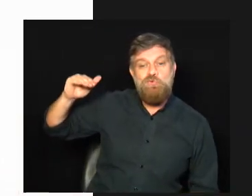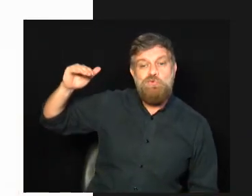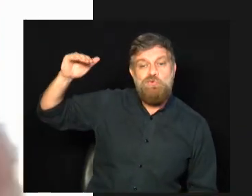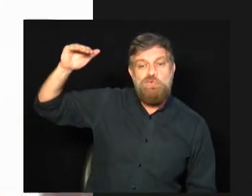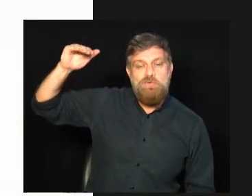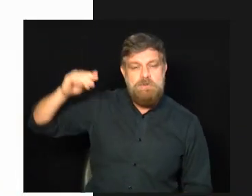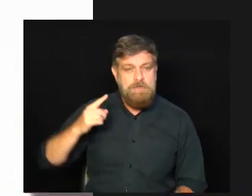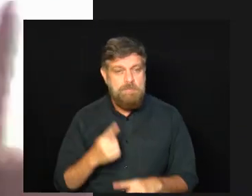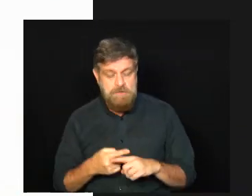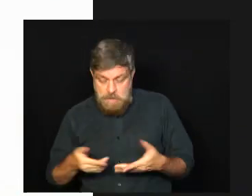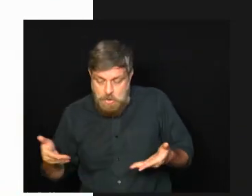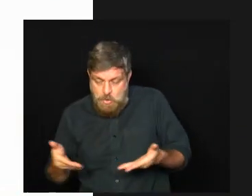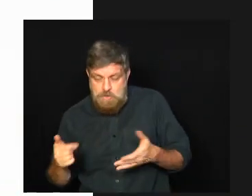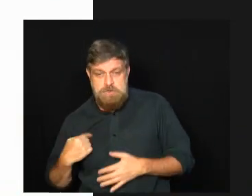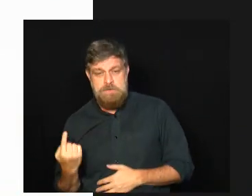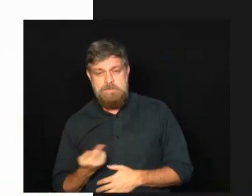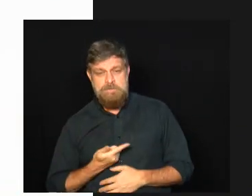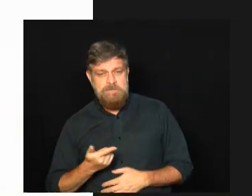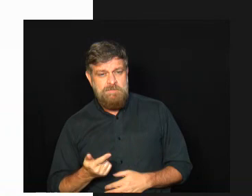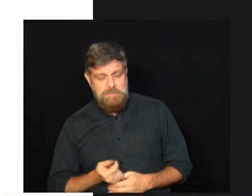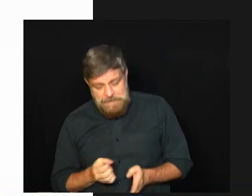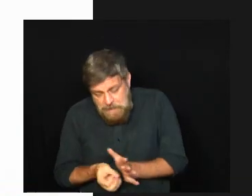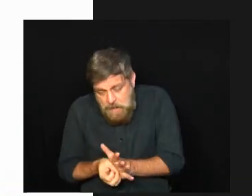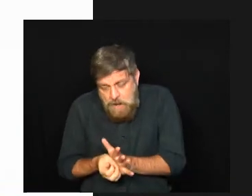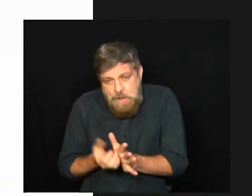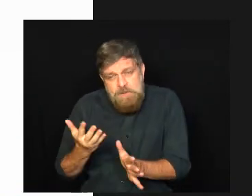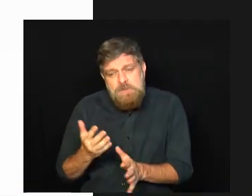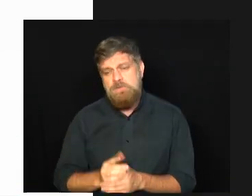Por que hoje nós estamos, muitas vezes,